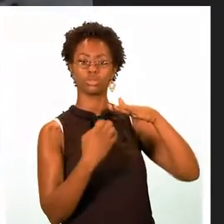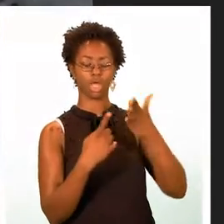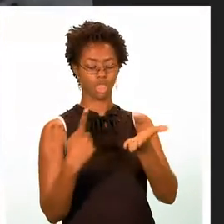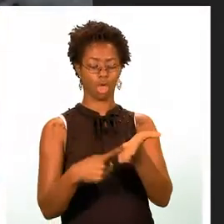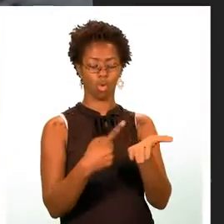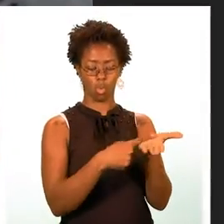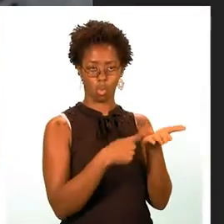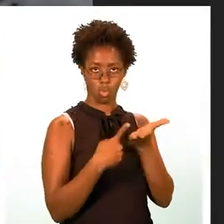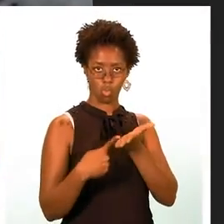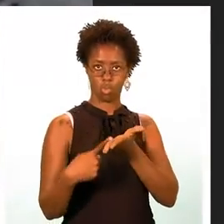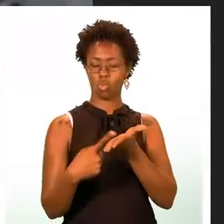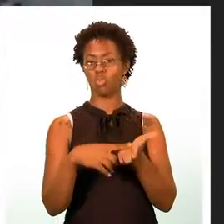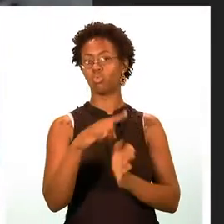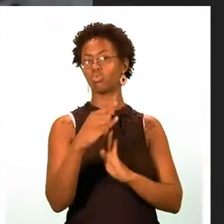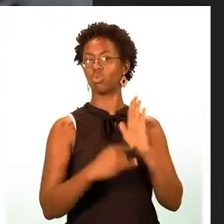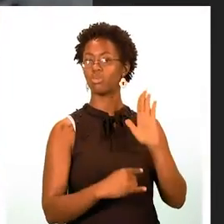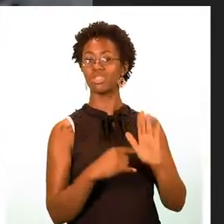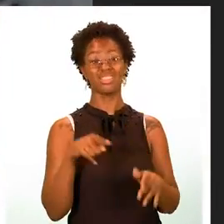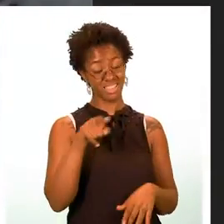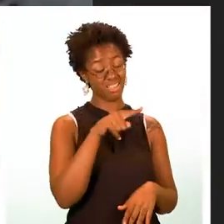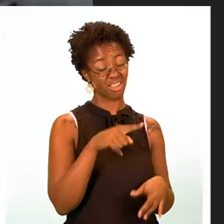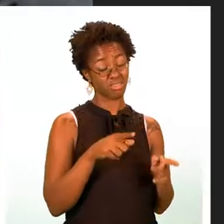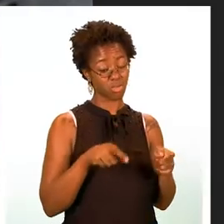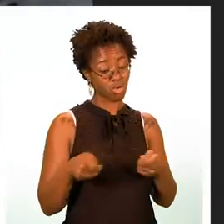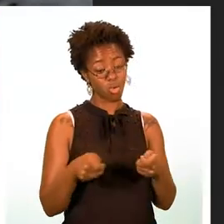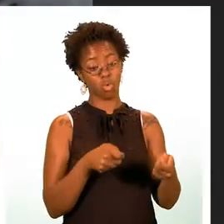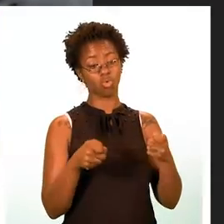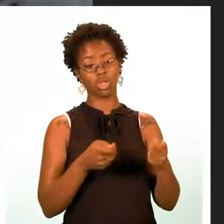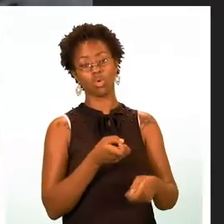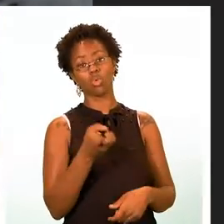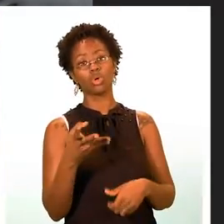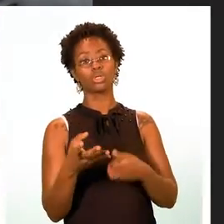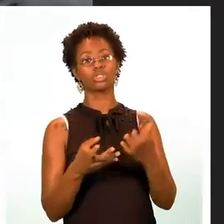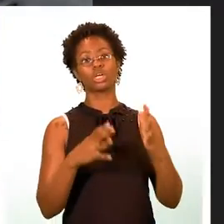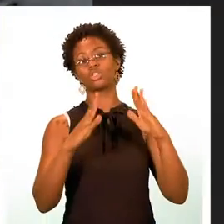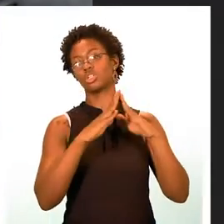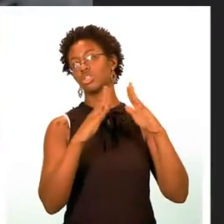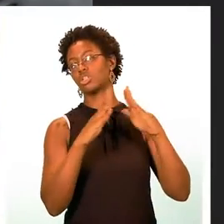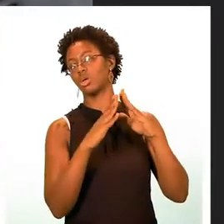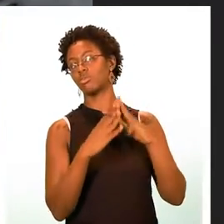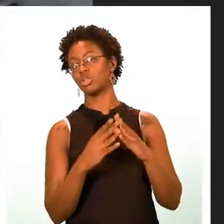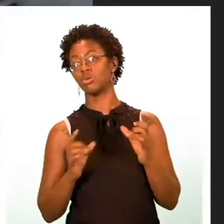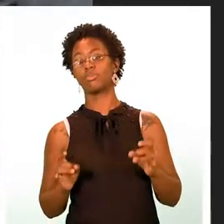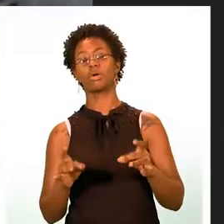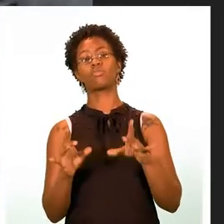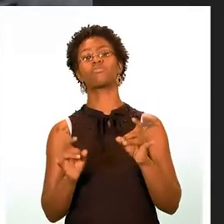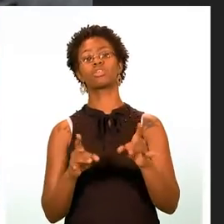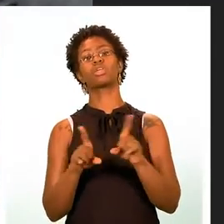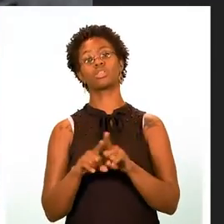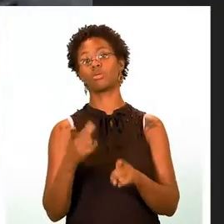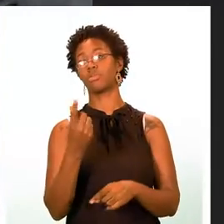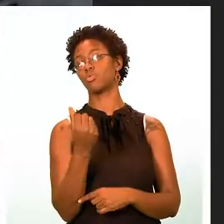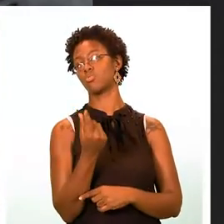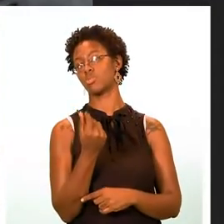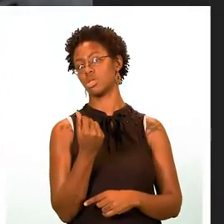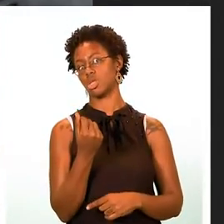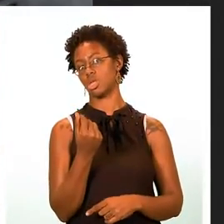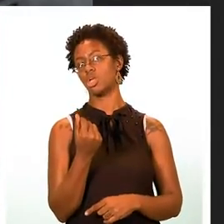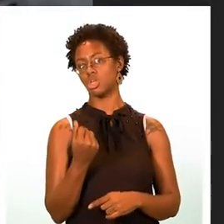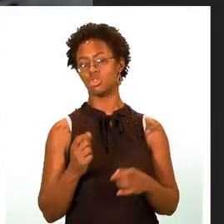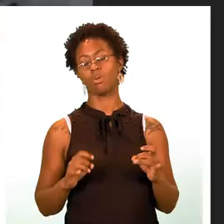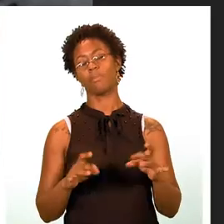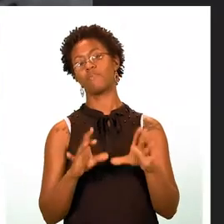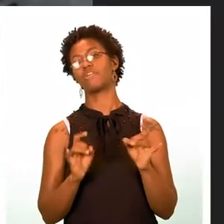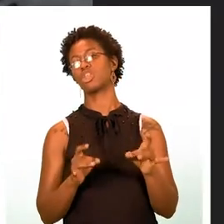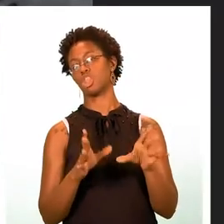fizeram um acordo e eles controlam, sim, a quantidade de diamante que é colocado no mercado e o preço